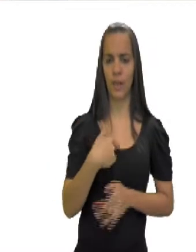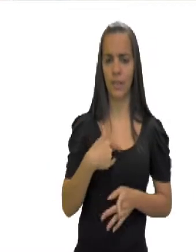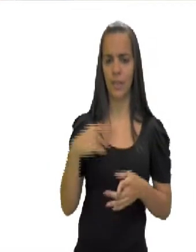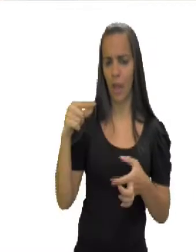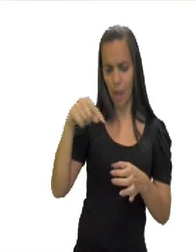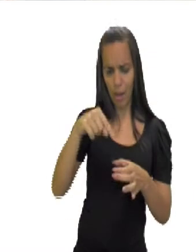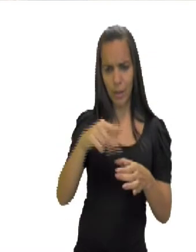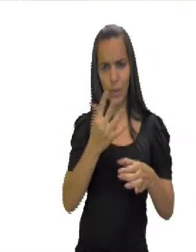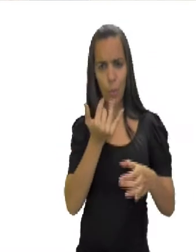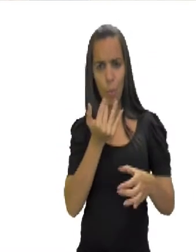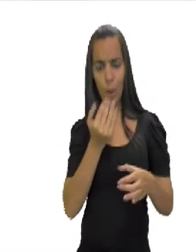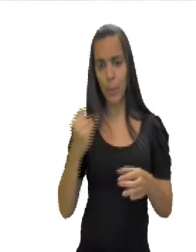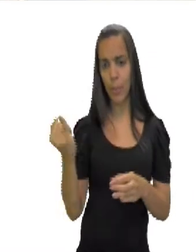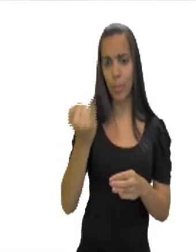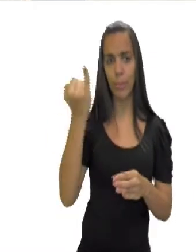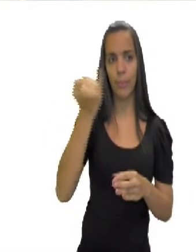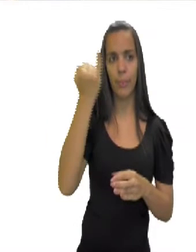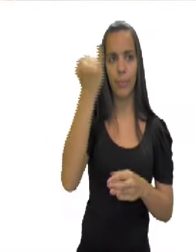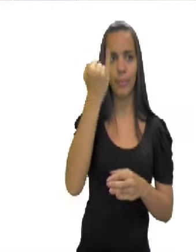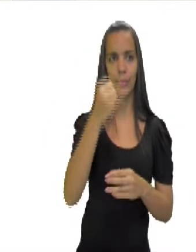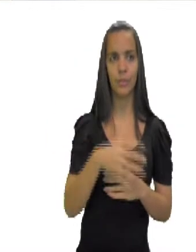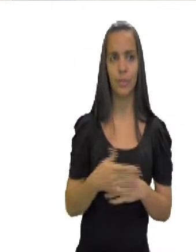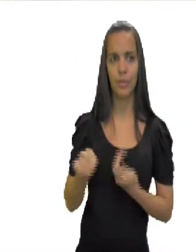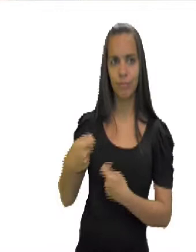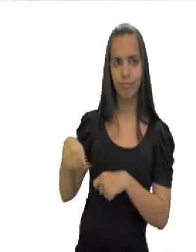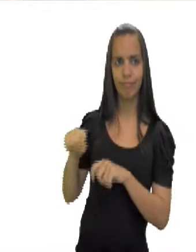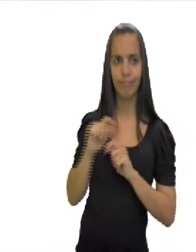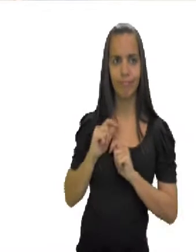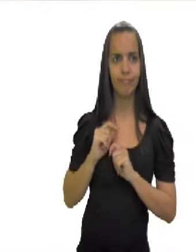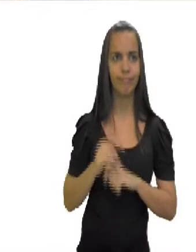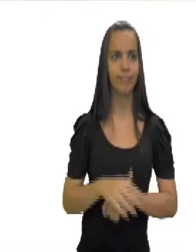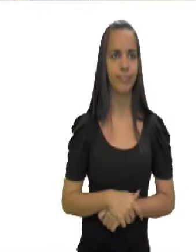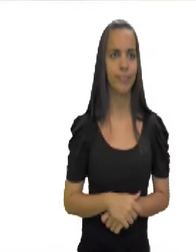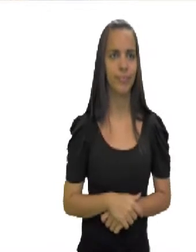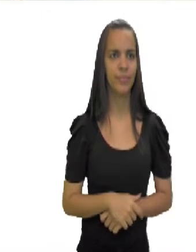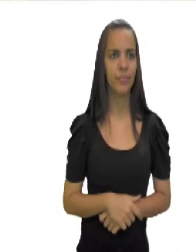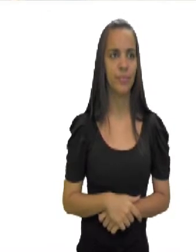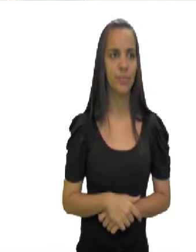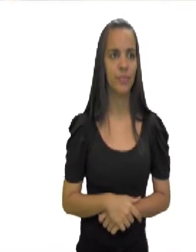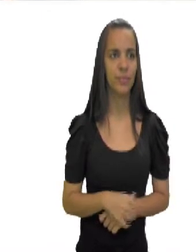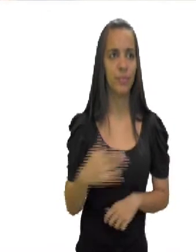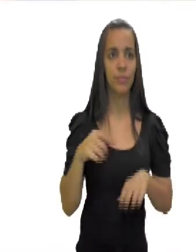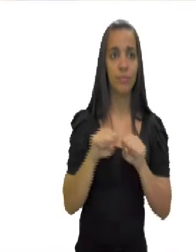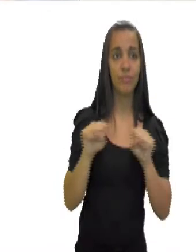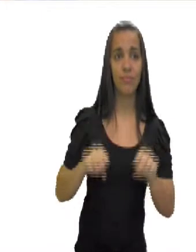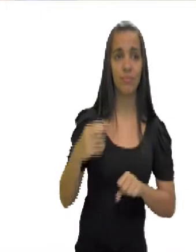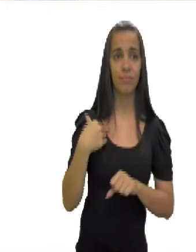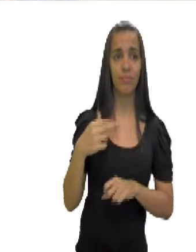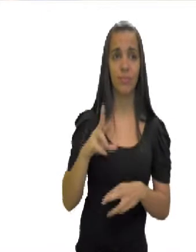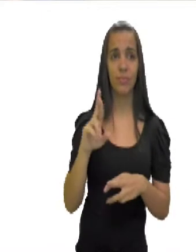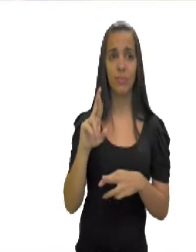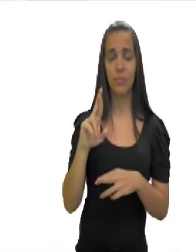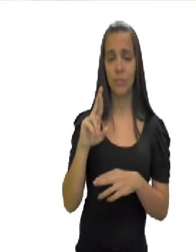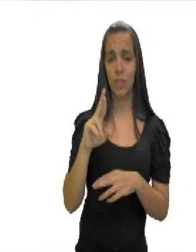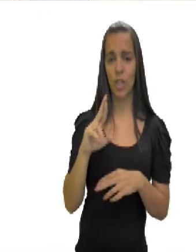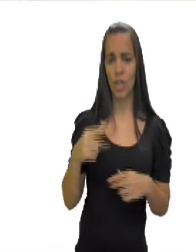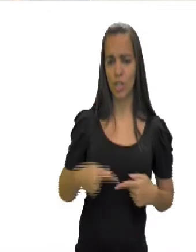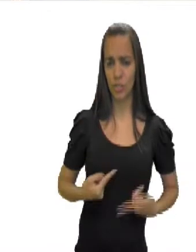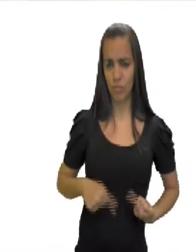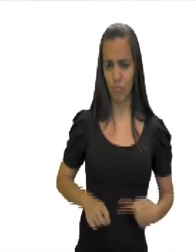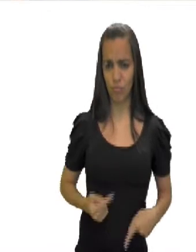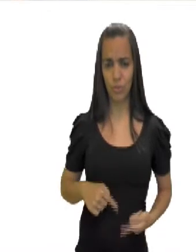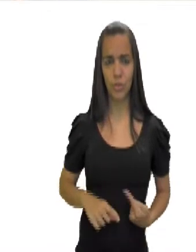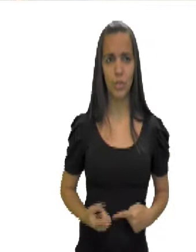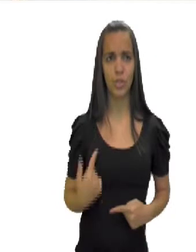de uma refeição. O sistema digestório é responsável pela transformação dos alimentos